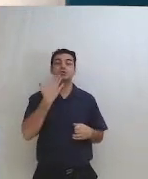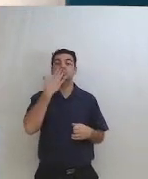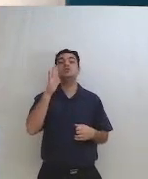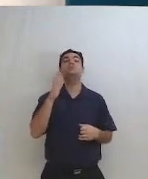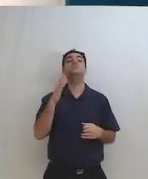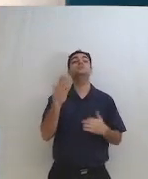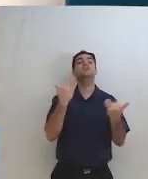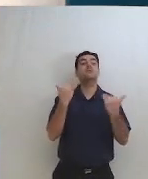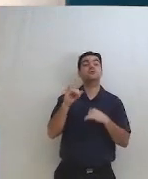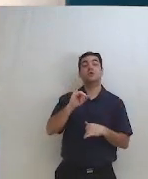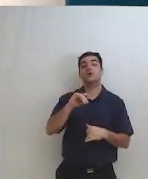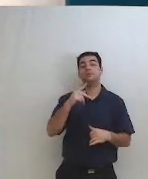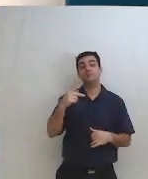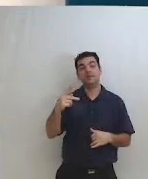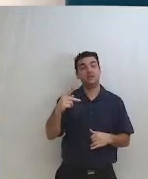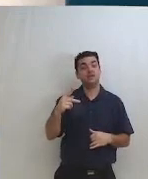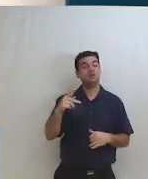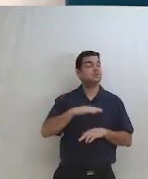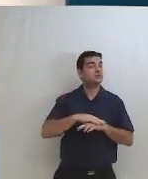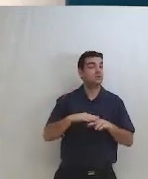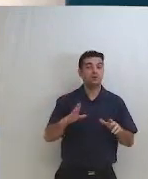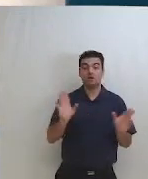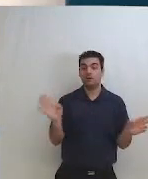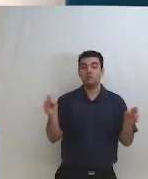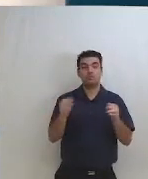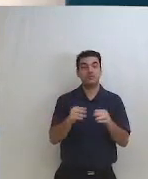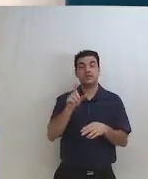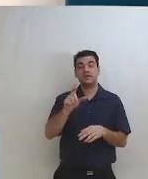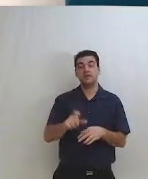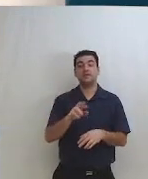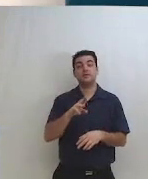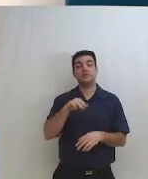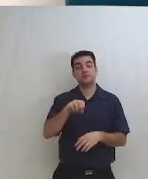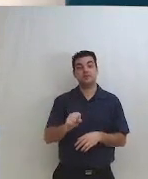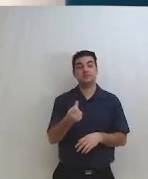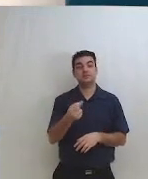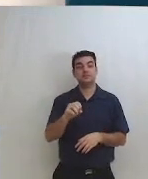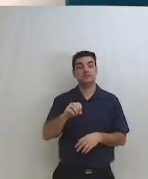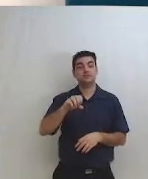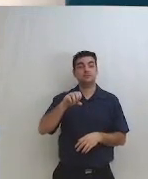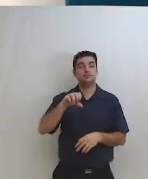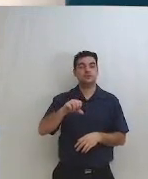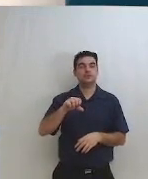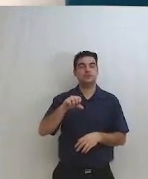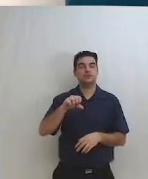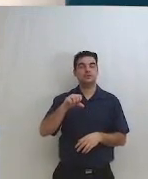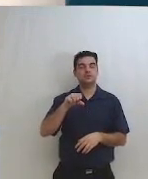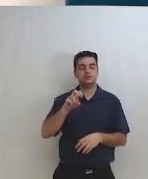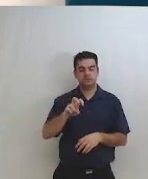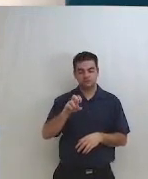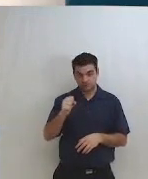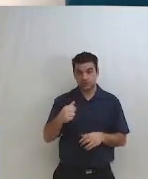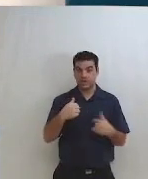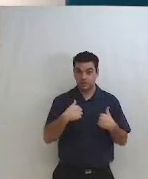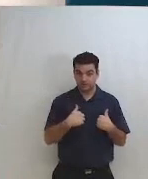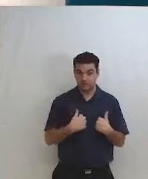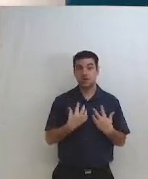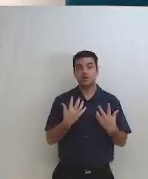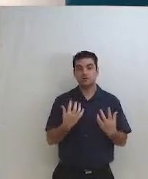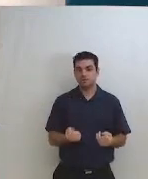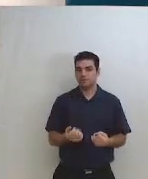device IPs, nos termos do decidido do RMS 60698. Dou parcial provimento ao agravo regimental